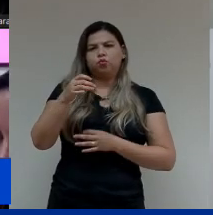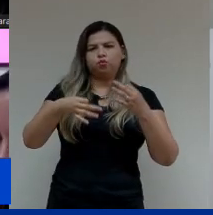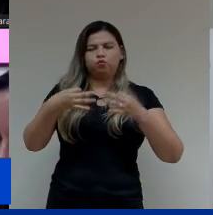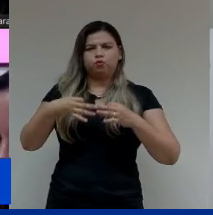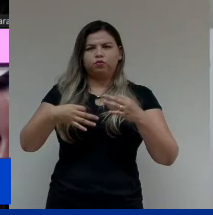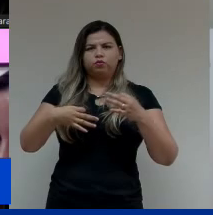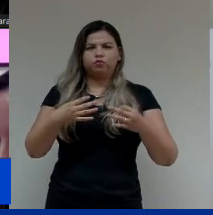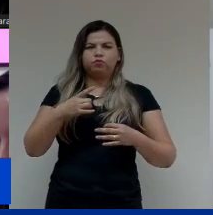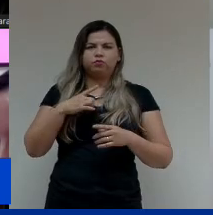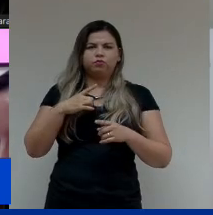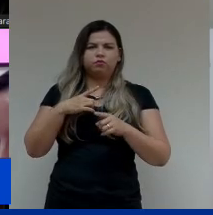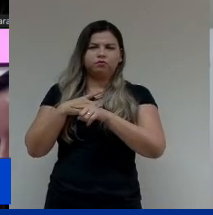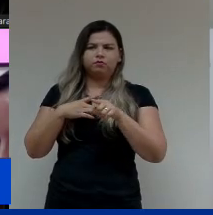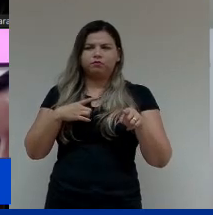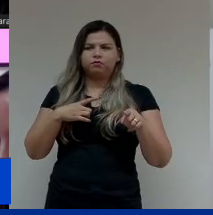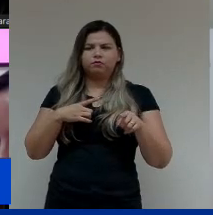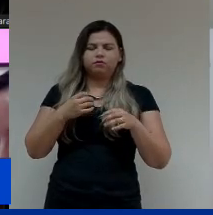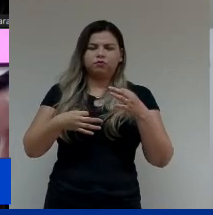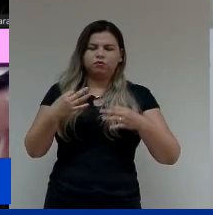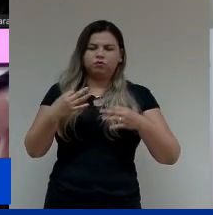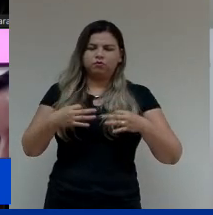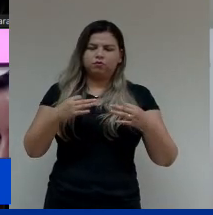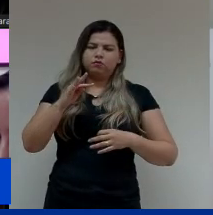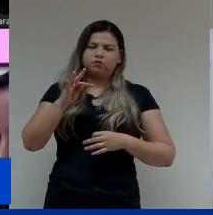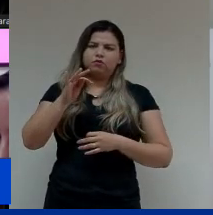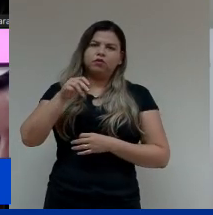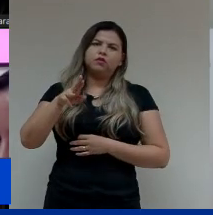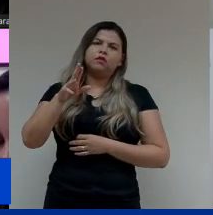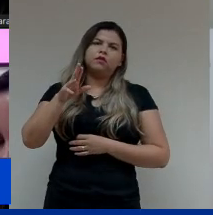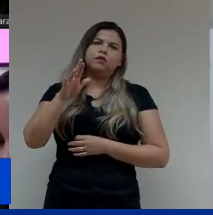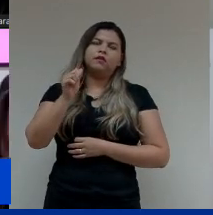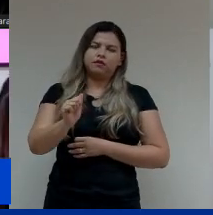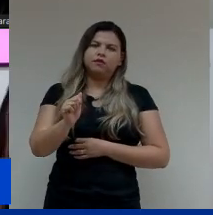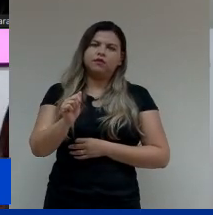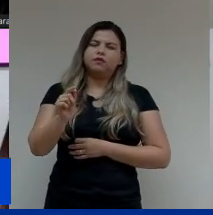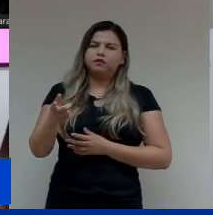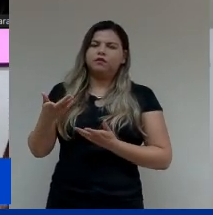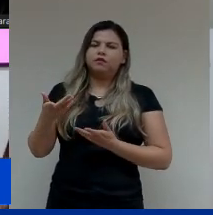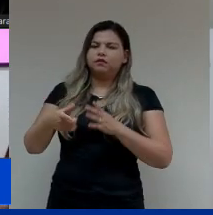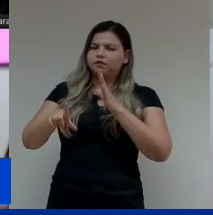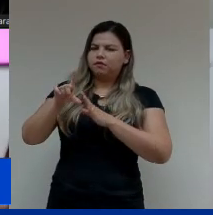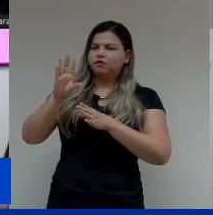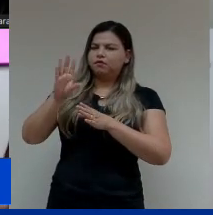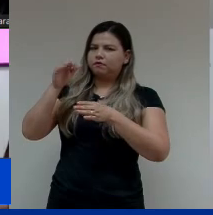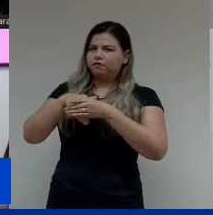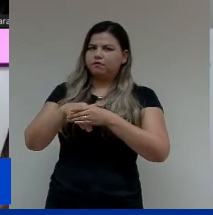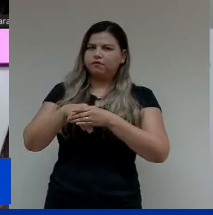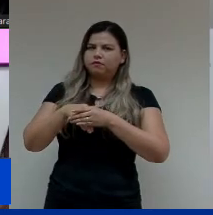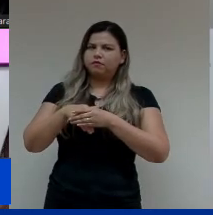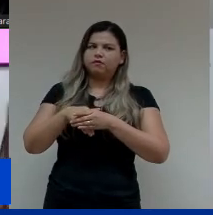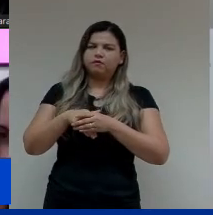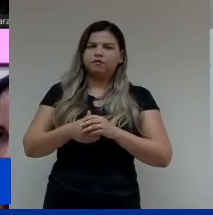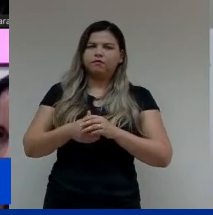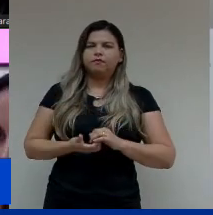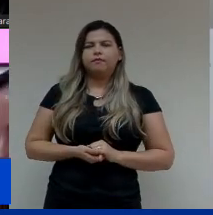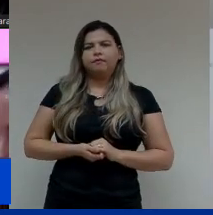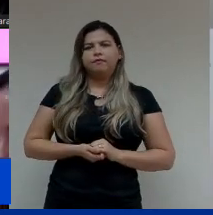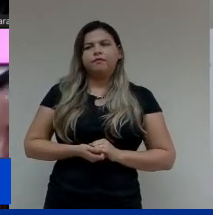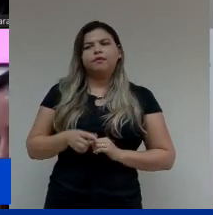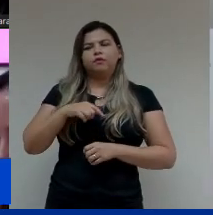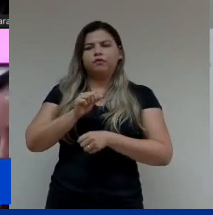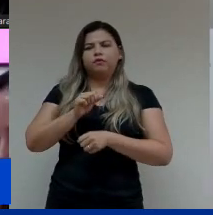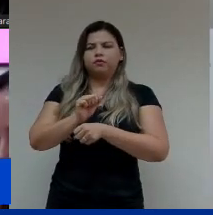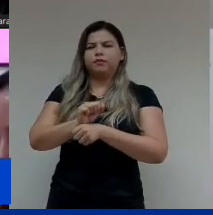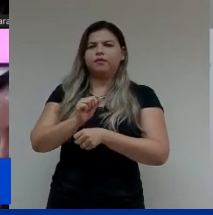membro ou a juíza Tina Souza quer antecipar o voto? Todos Vou aguardar, aguardam? presidente. Vou aguardar.